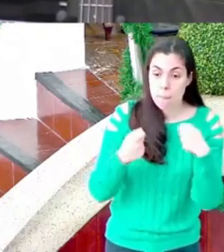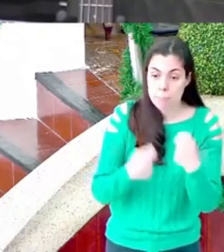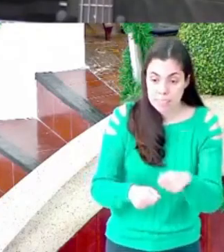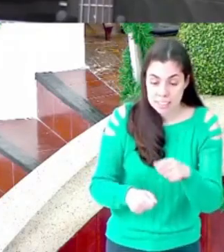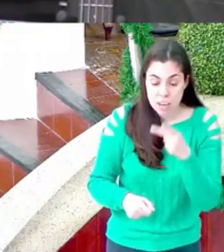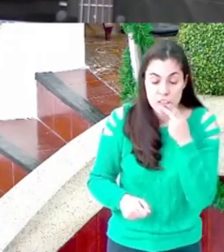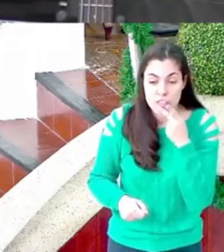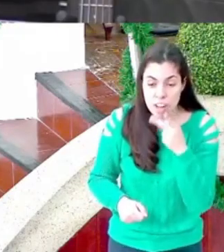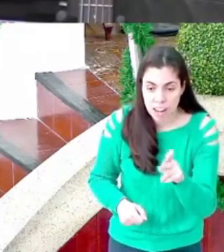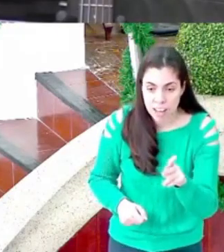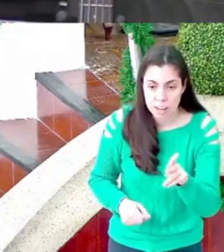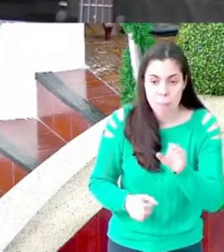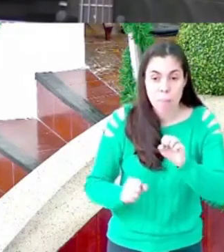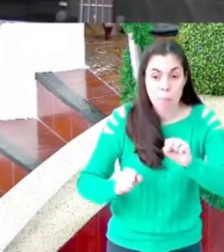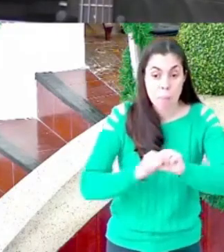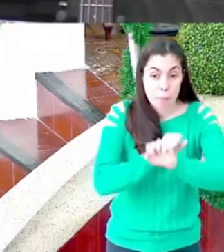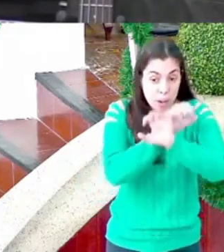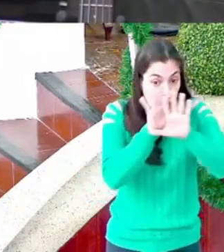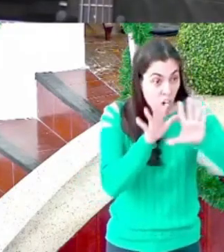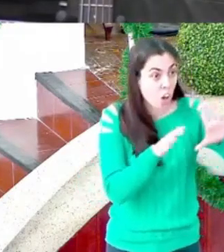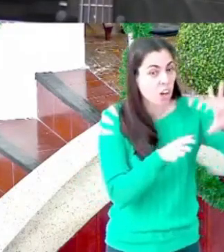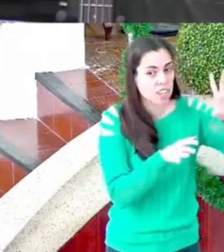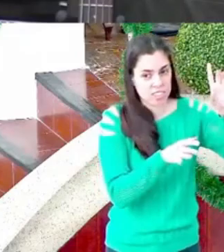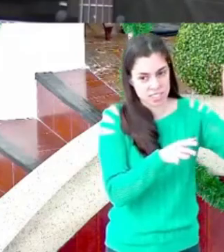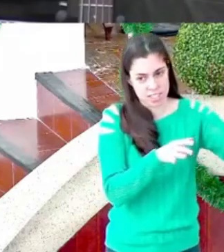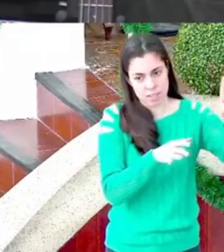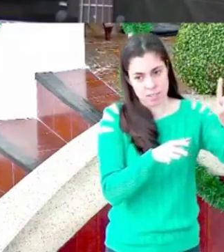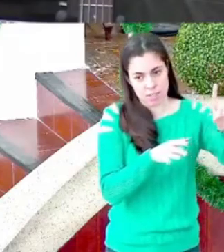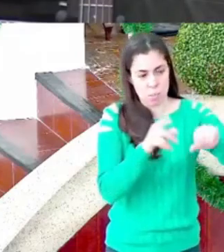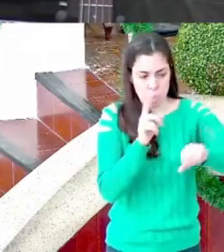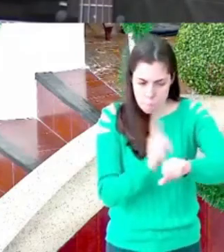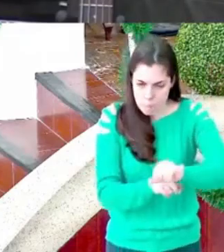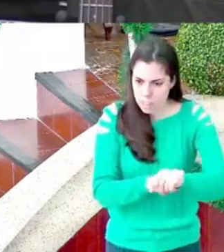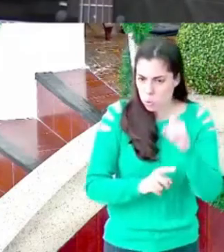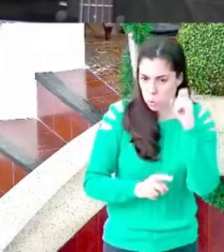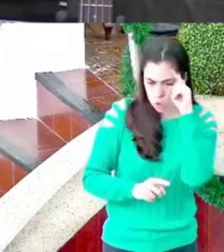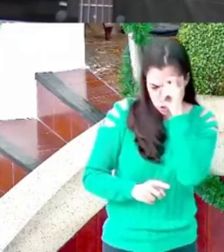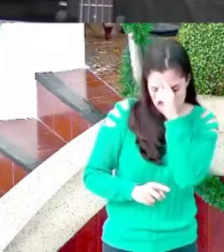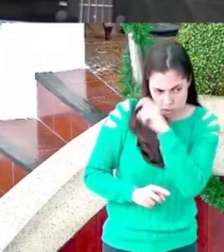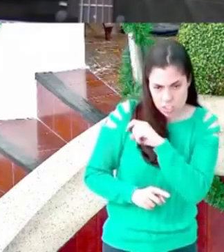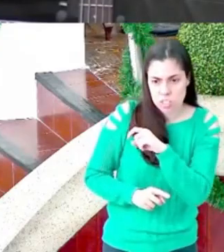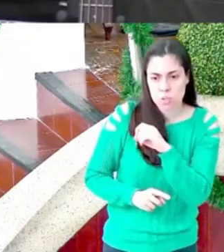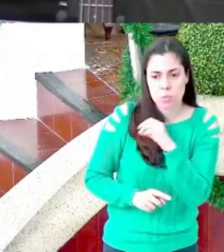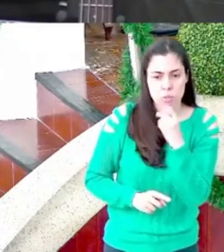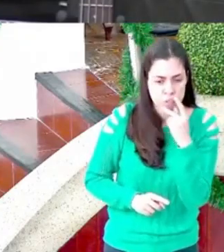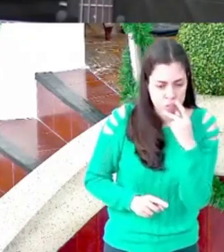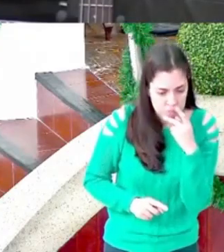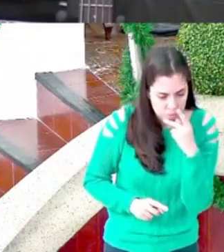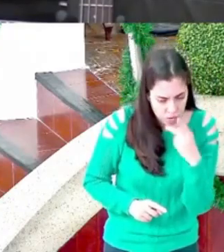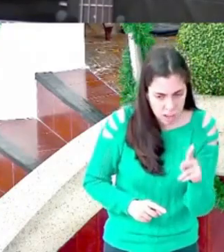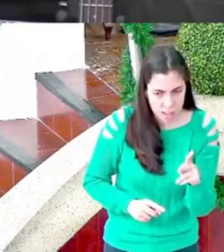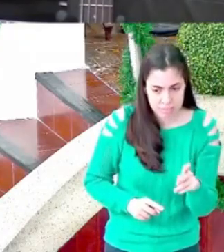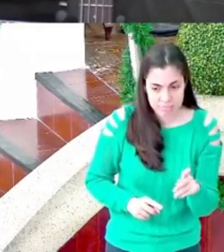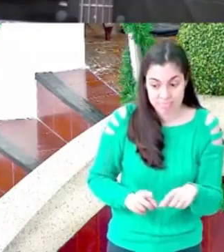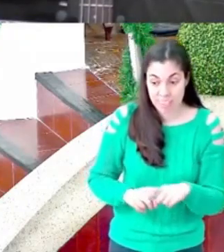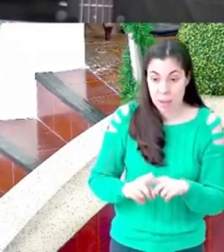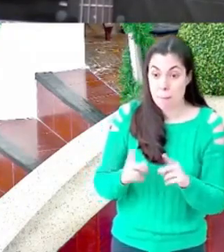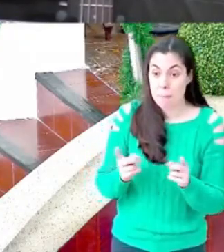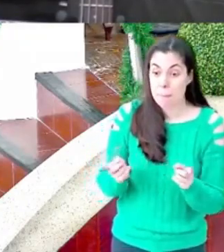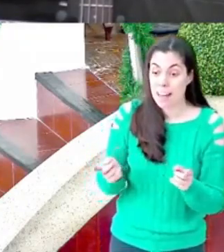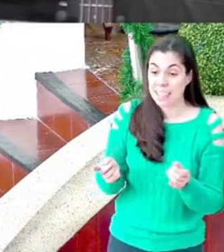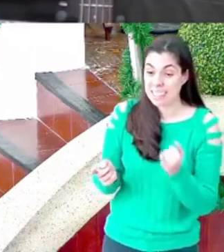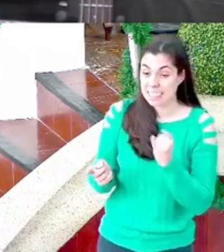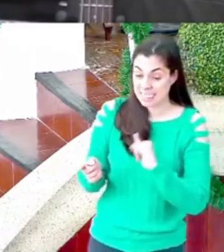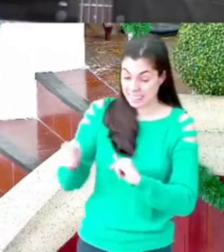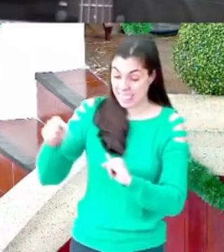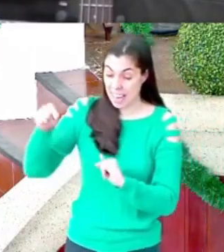fale. Mas quando você for tentado a mostrar que você é muito bom, quando